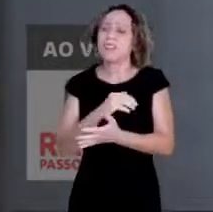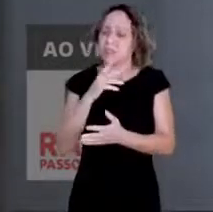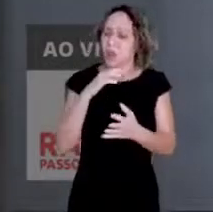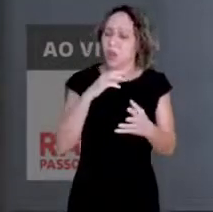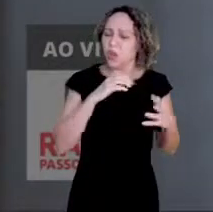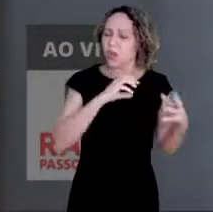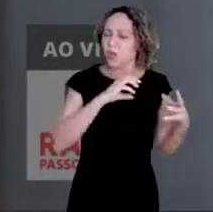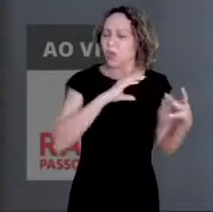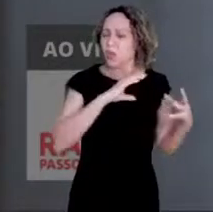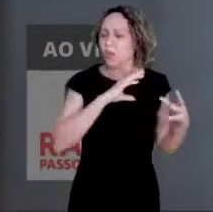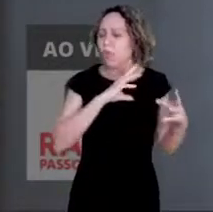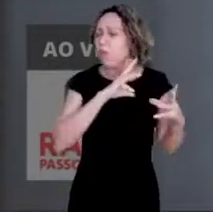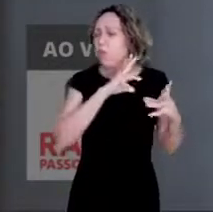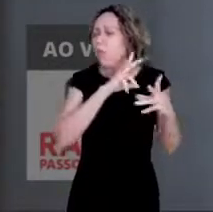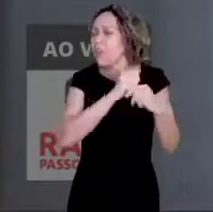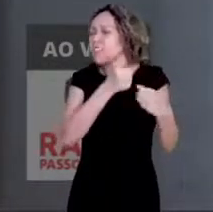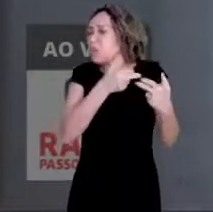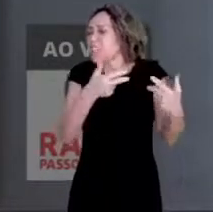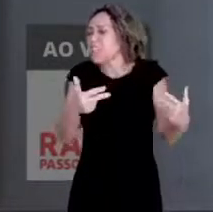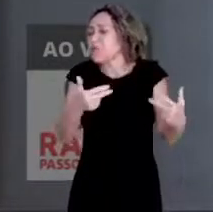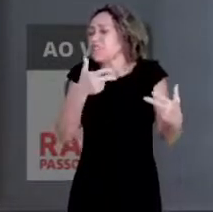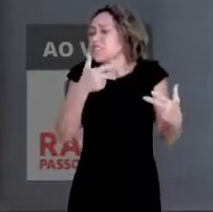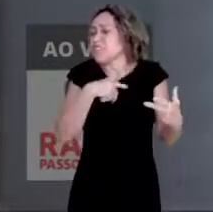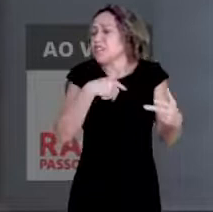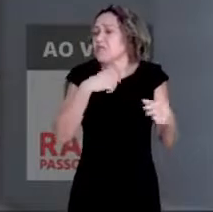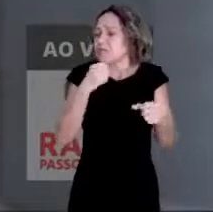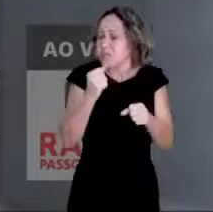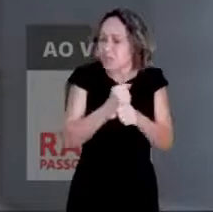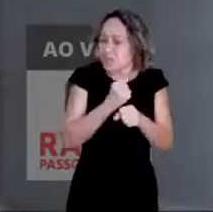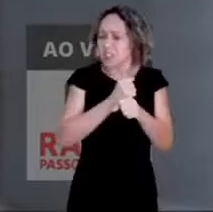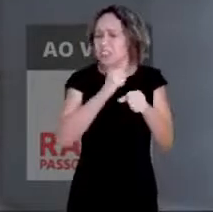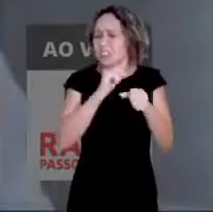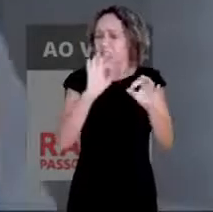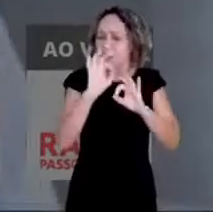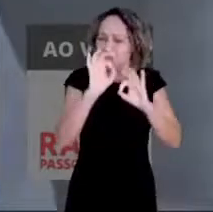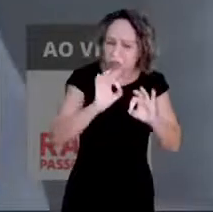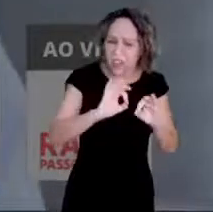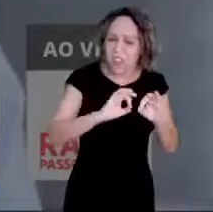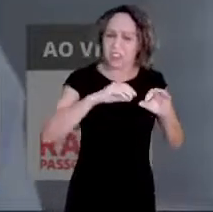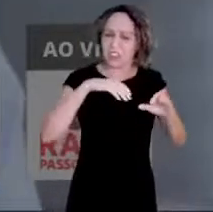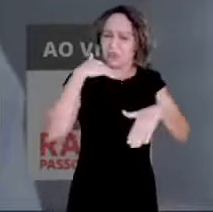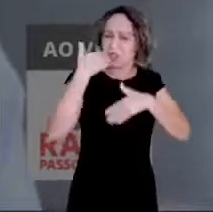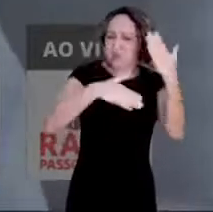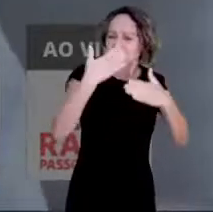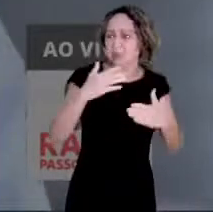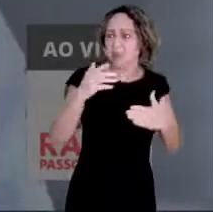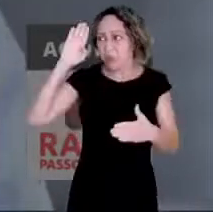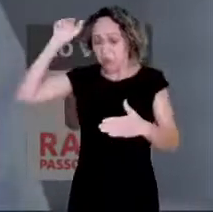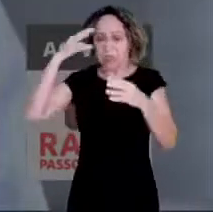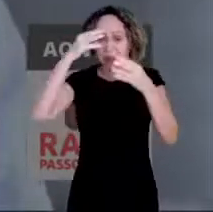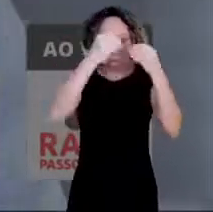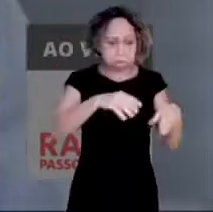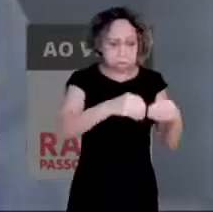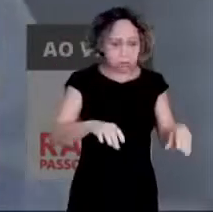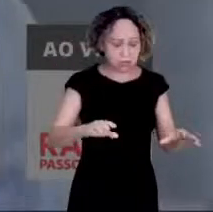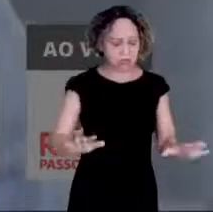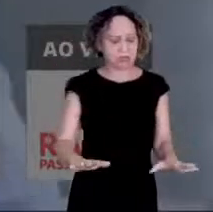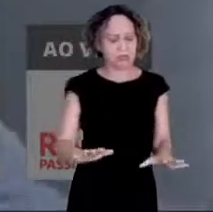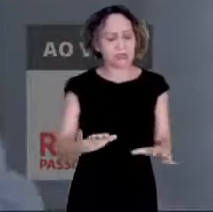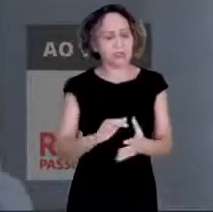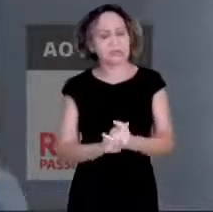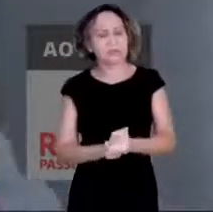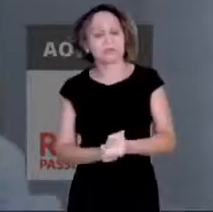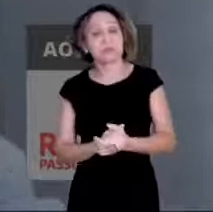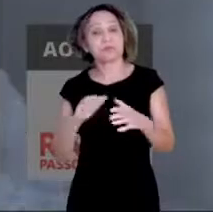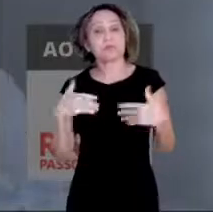por que não fez. Ou seja, porque é um governo de destruição. É um governo que prefere fazer fake news,